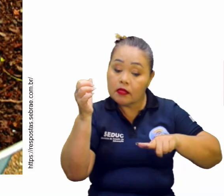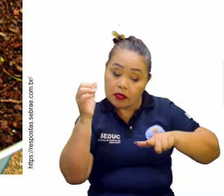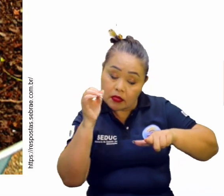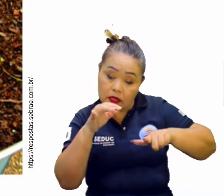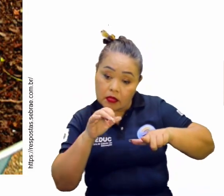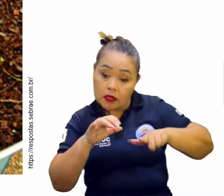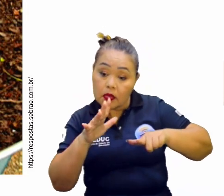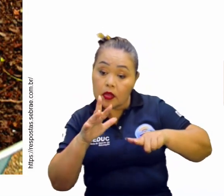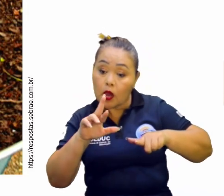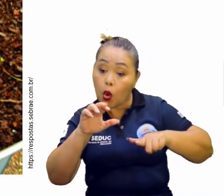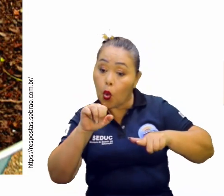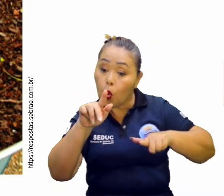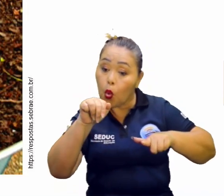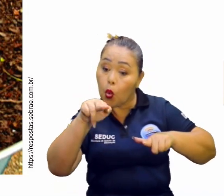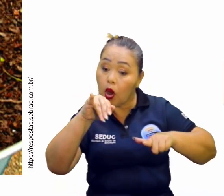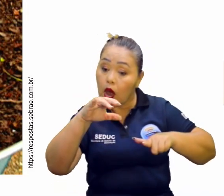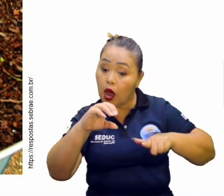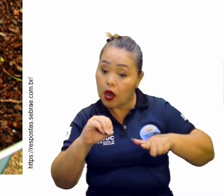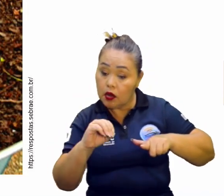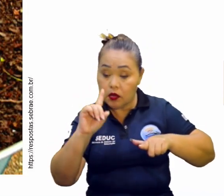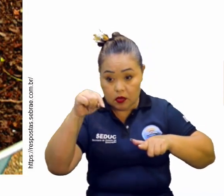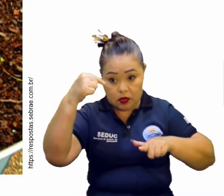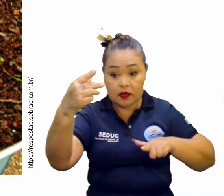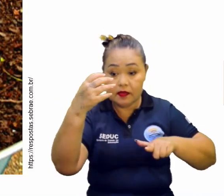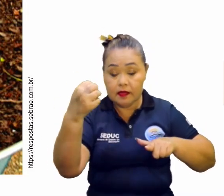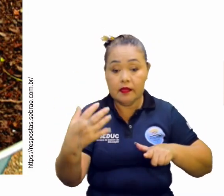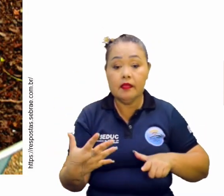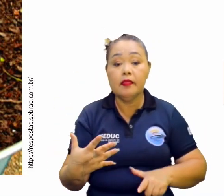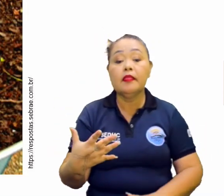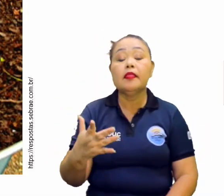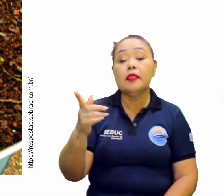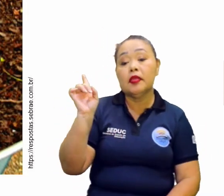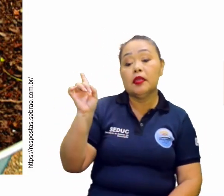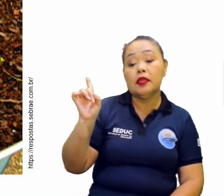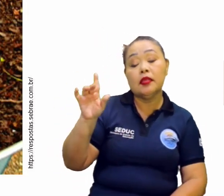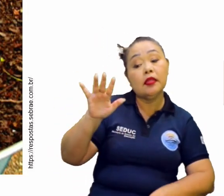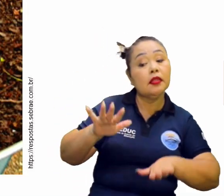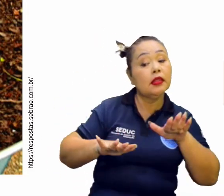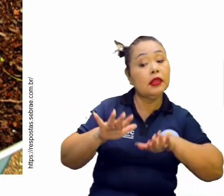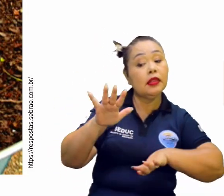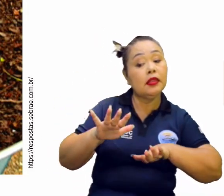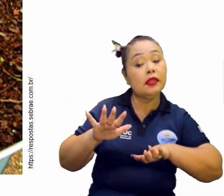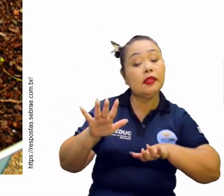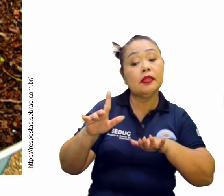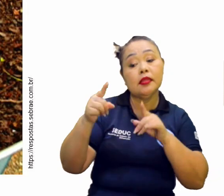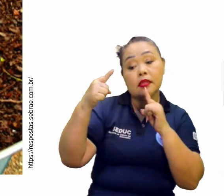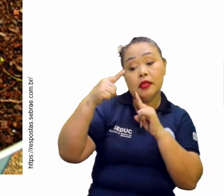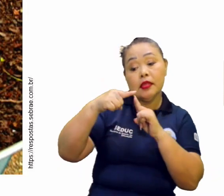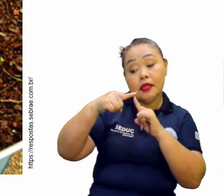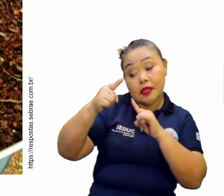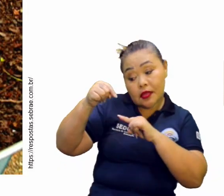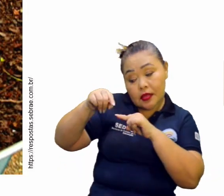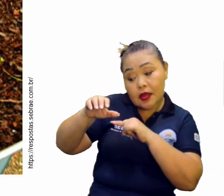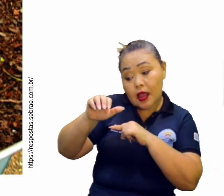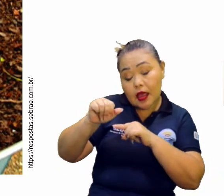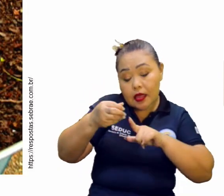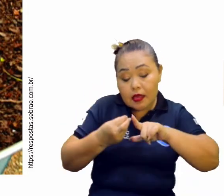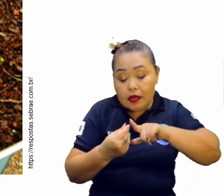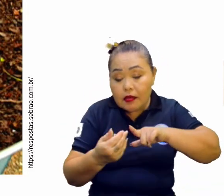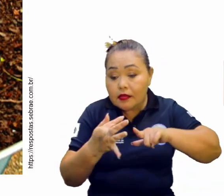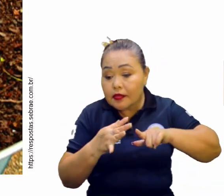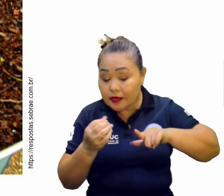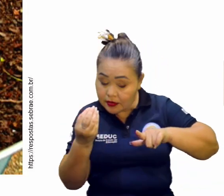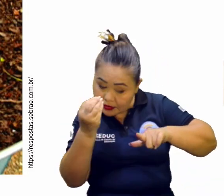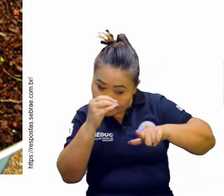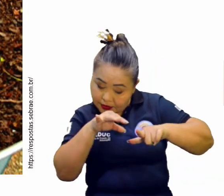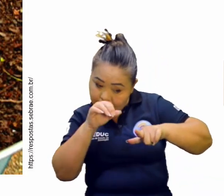orgânicos, que a gente vai falar mais para frente, né? Então, dependendo do tipo, da origem desse adubo, aí você pode ter